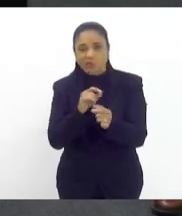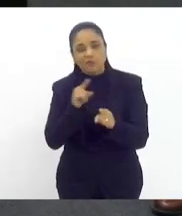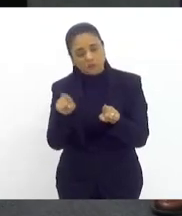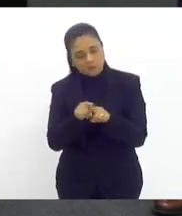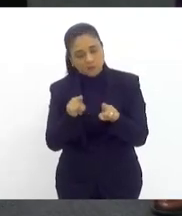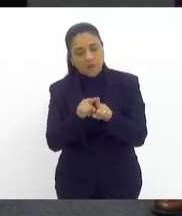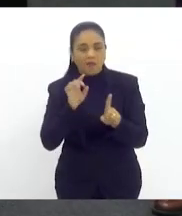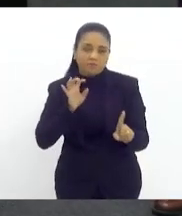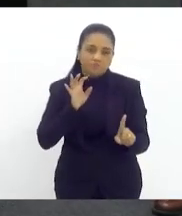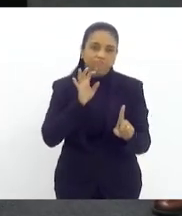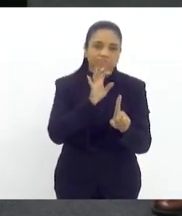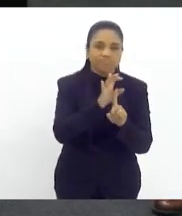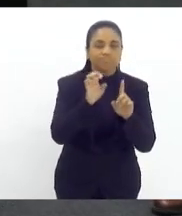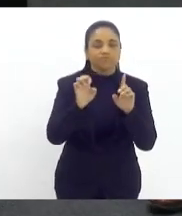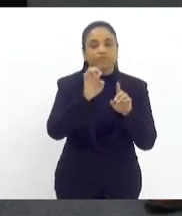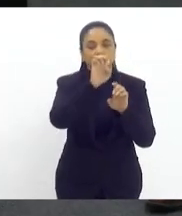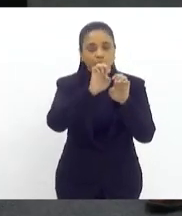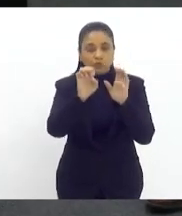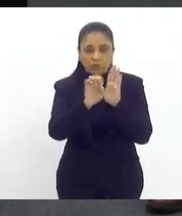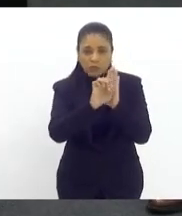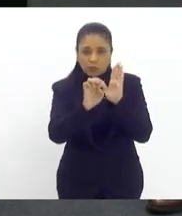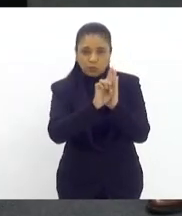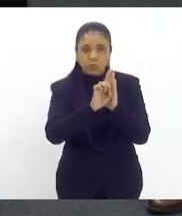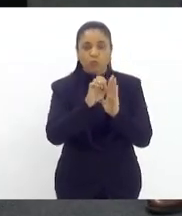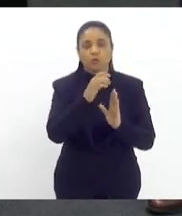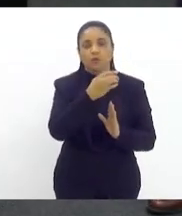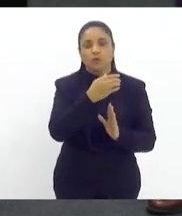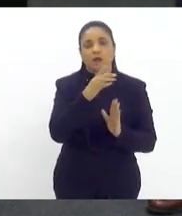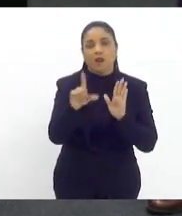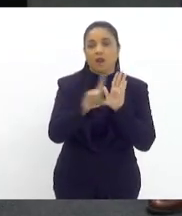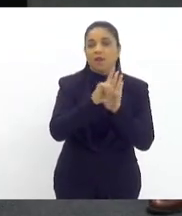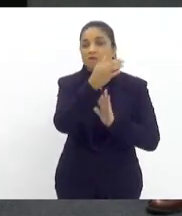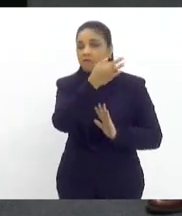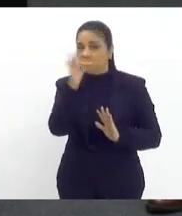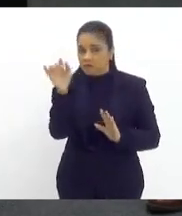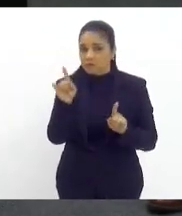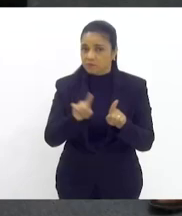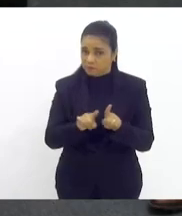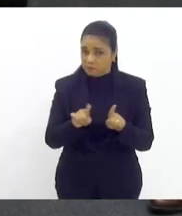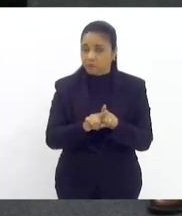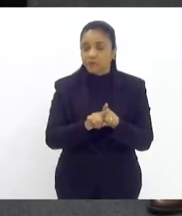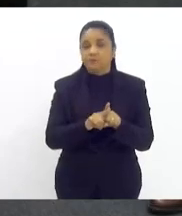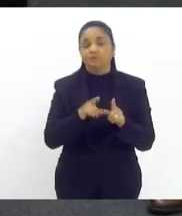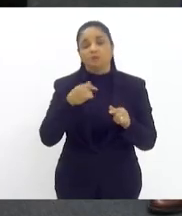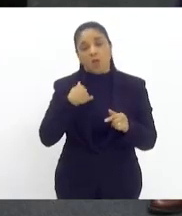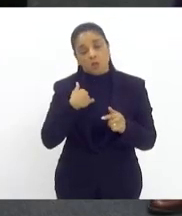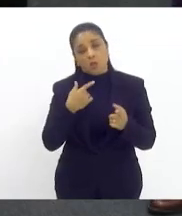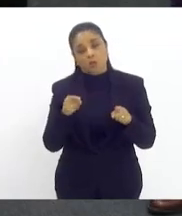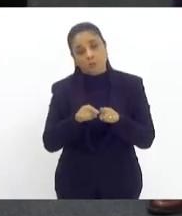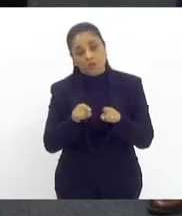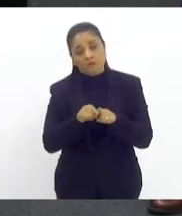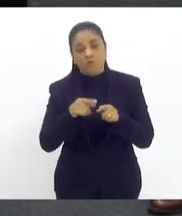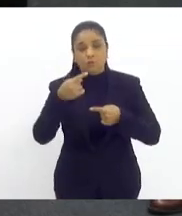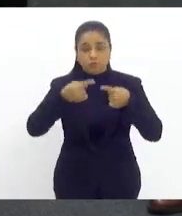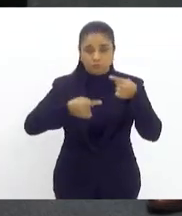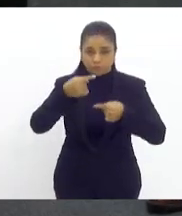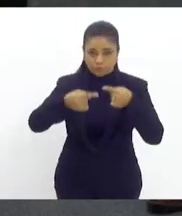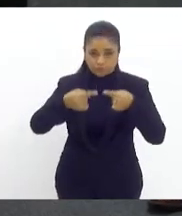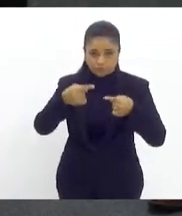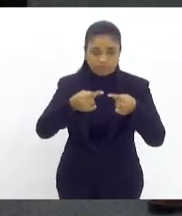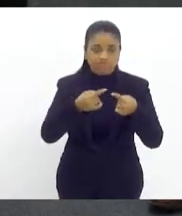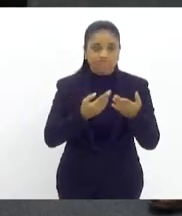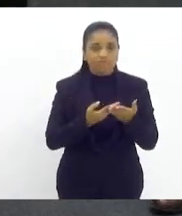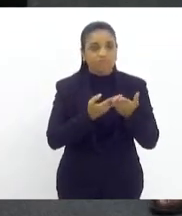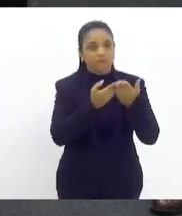Estatuto da Guarda Civil que é uma lei federal. Então, também eu sei que não é hora de encaminhar mas eu vou me antecipar e na discussão encaminho também a